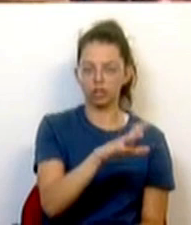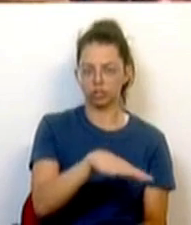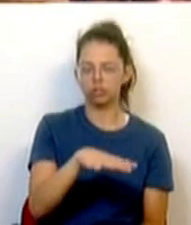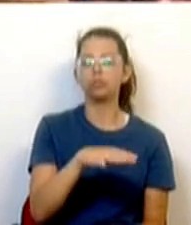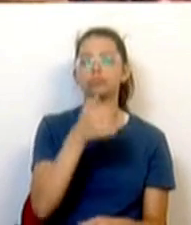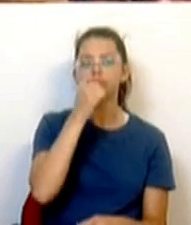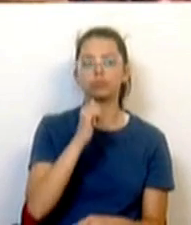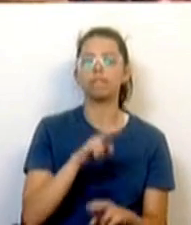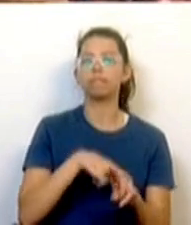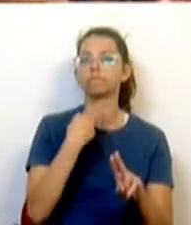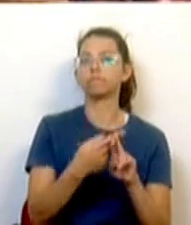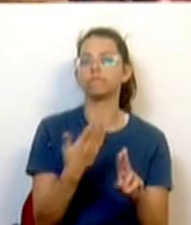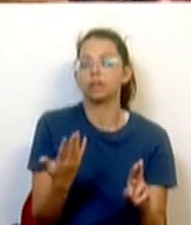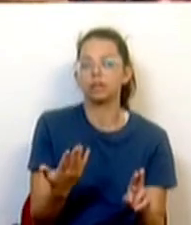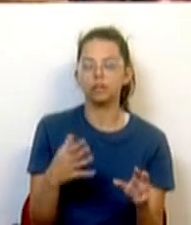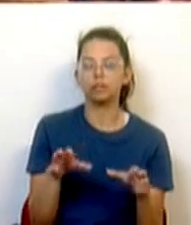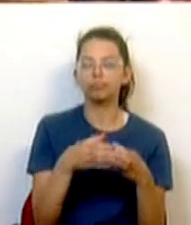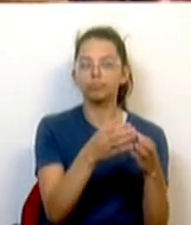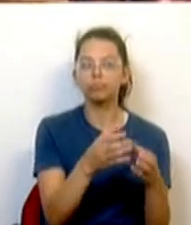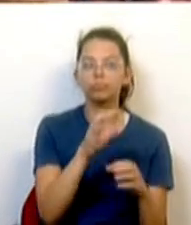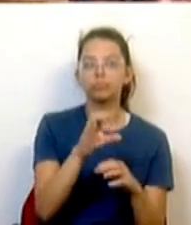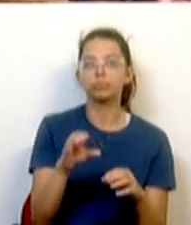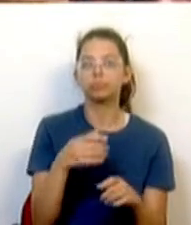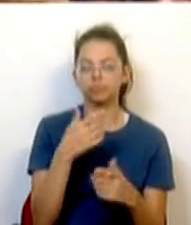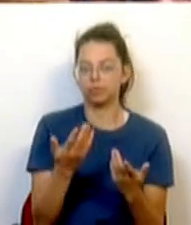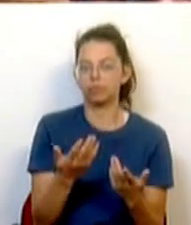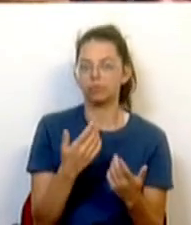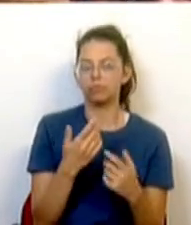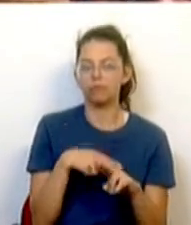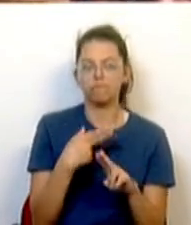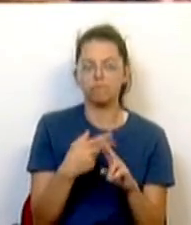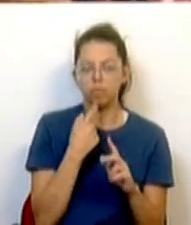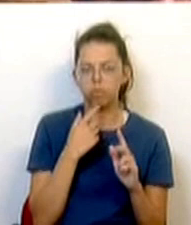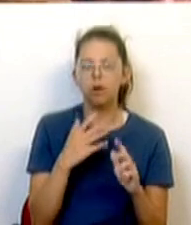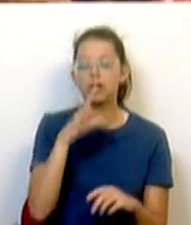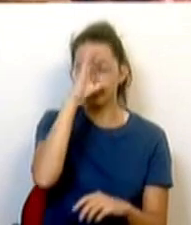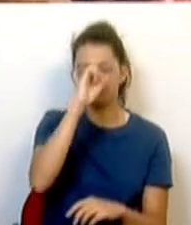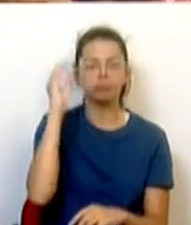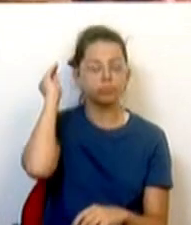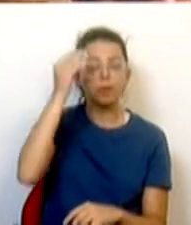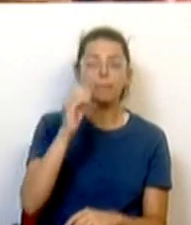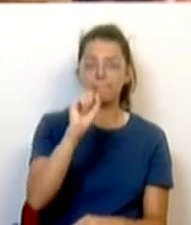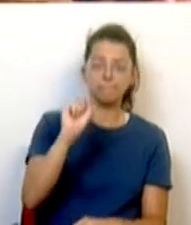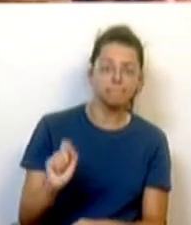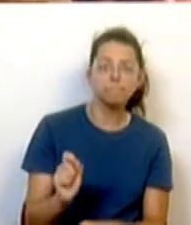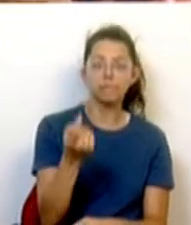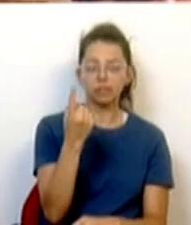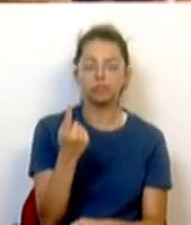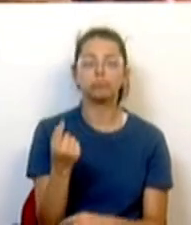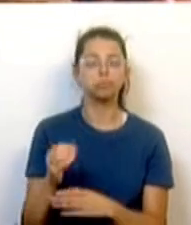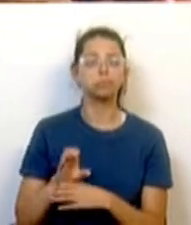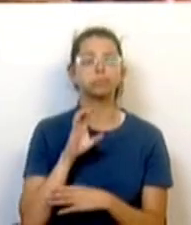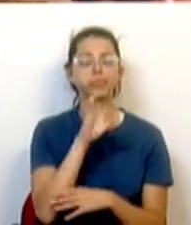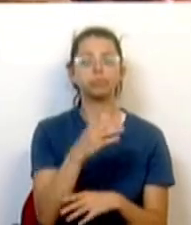é mais do dobro de que teria em termos de distribuição per capita do país. Este é o Governo da República que pela primeira vez financiou e como participa